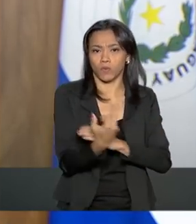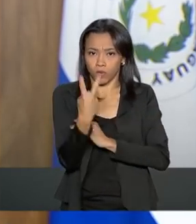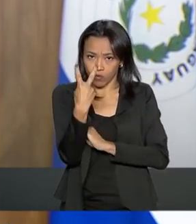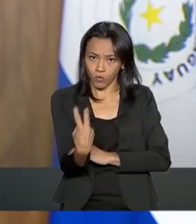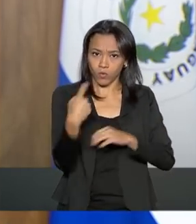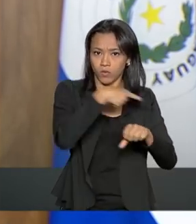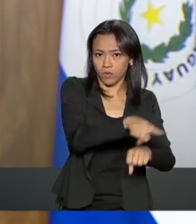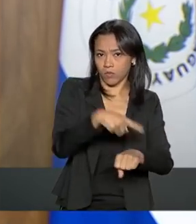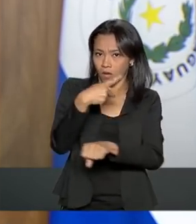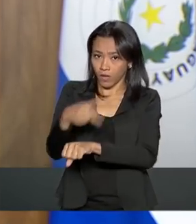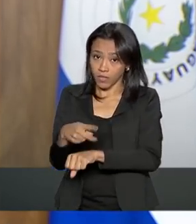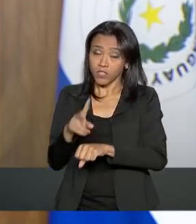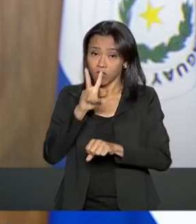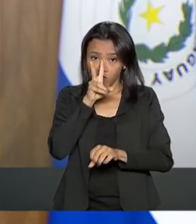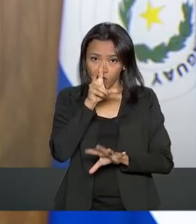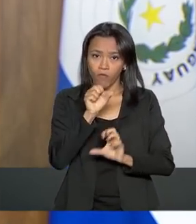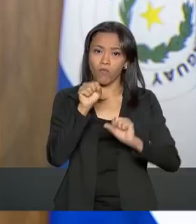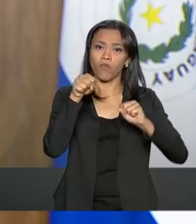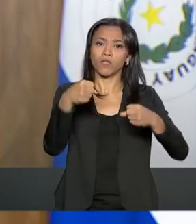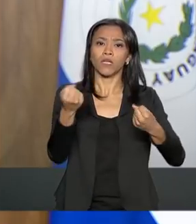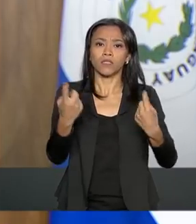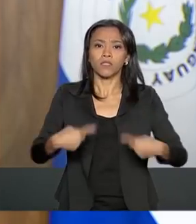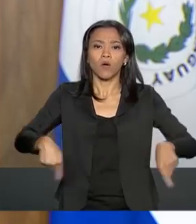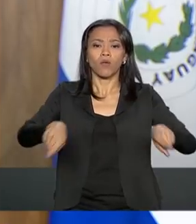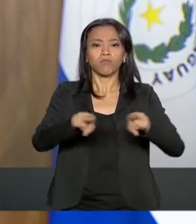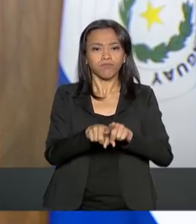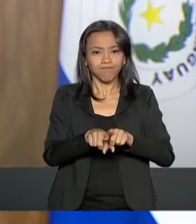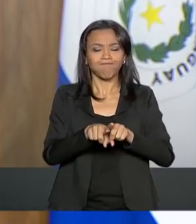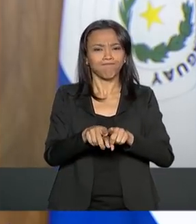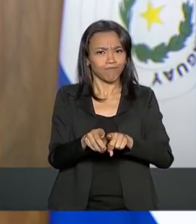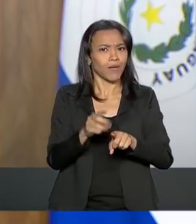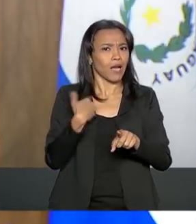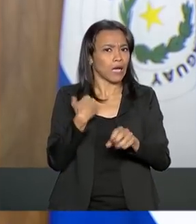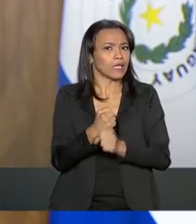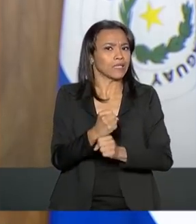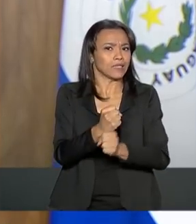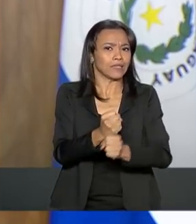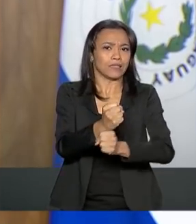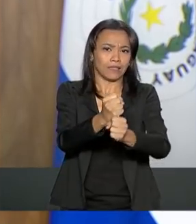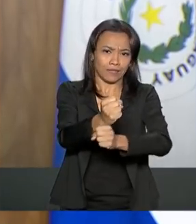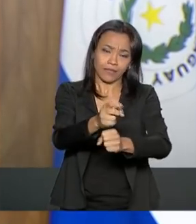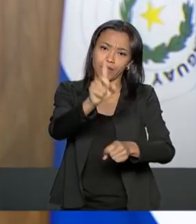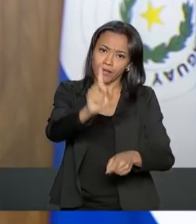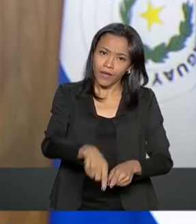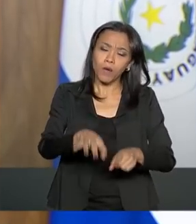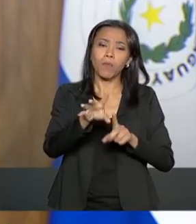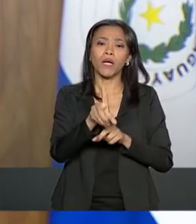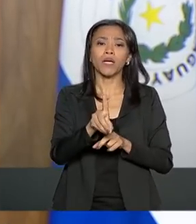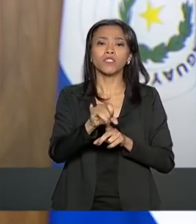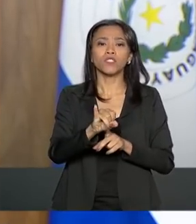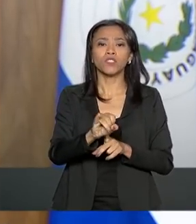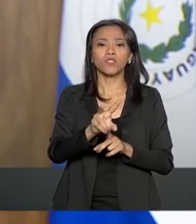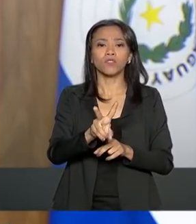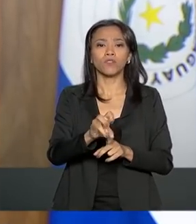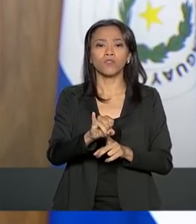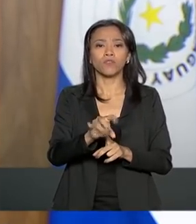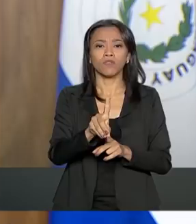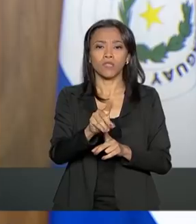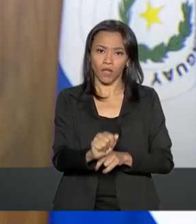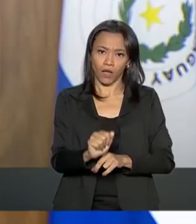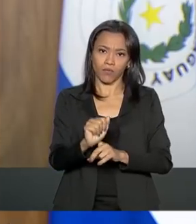fortalecendo a nossa conectividade. Já há algum tempo, esta é uma dívida histórica e,